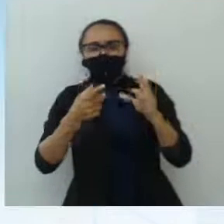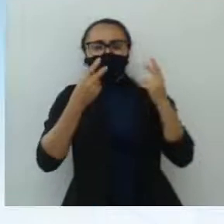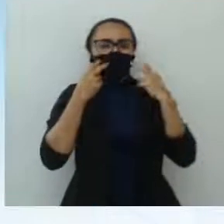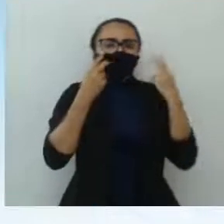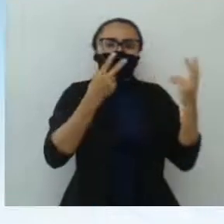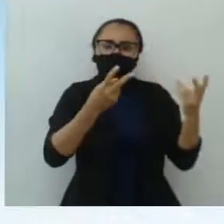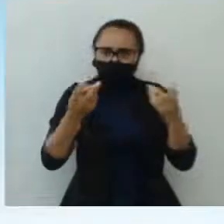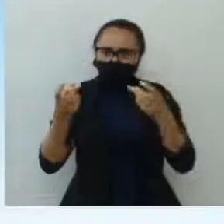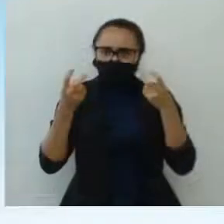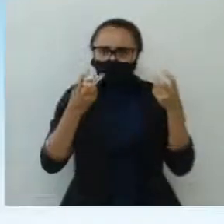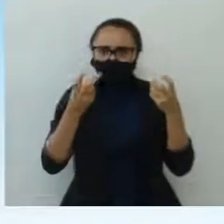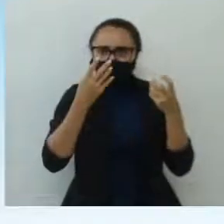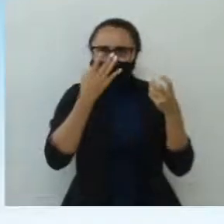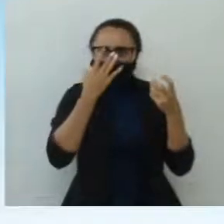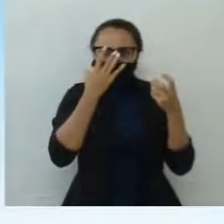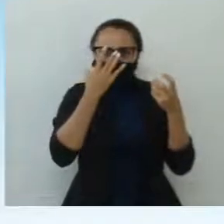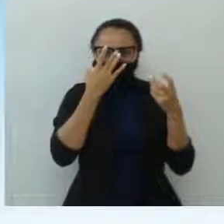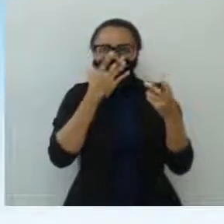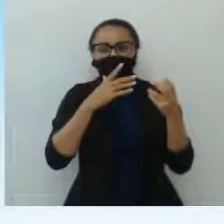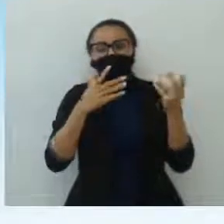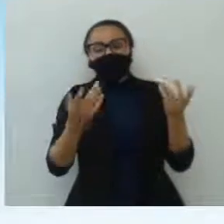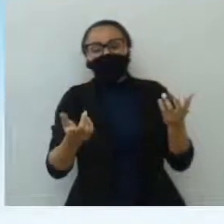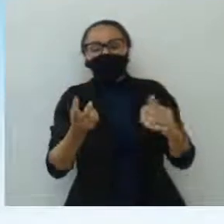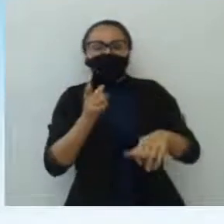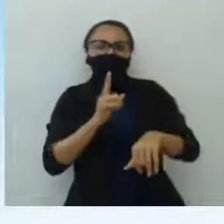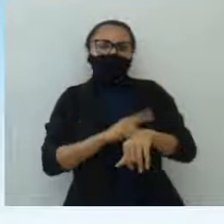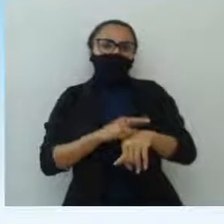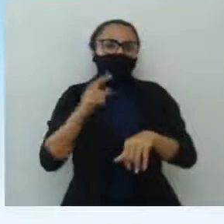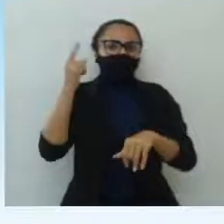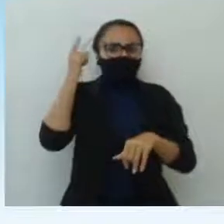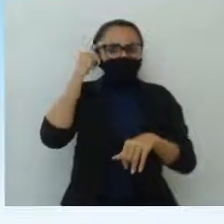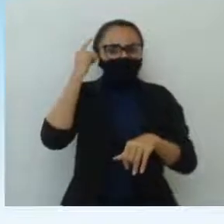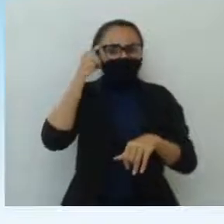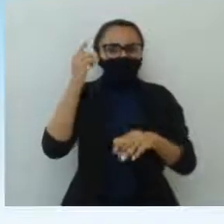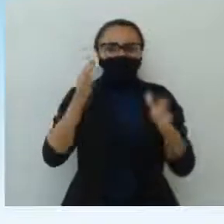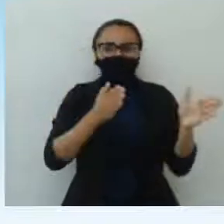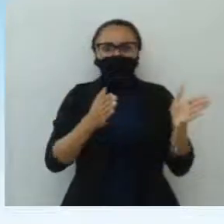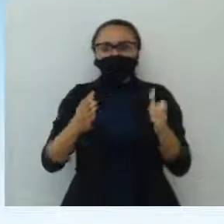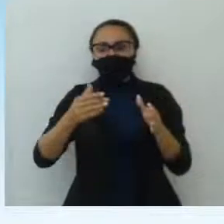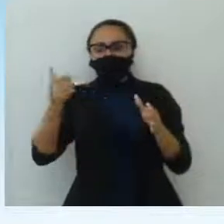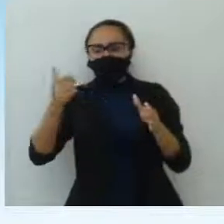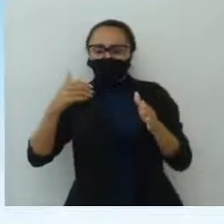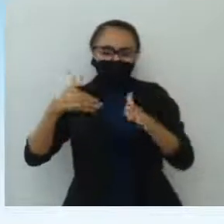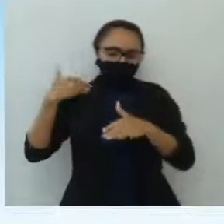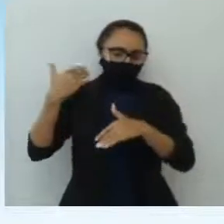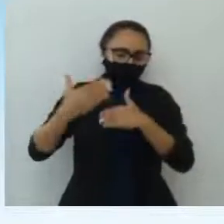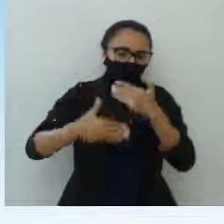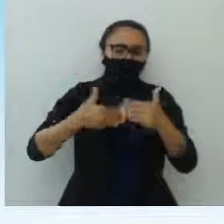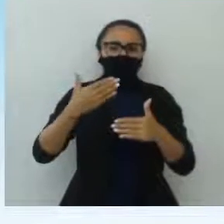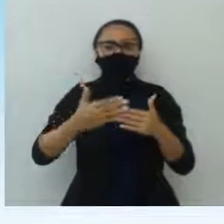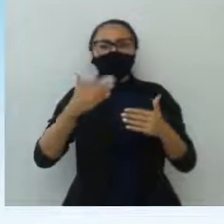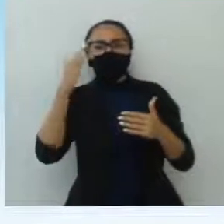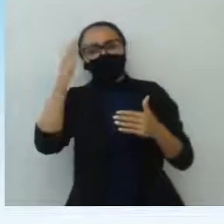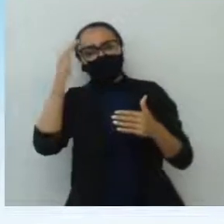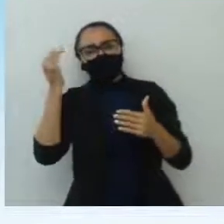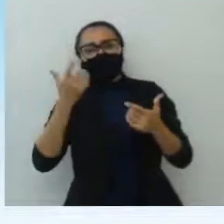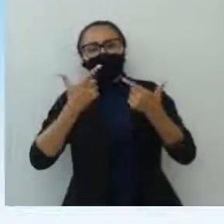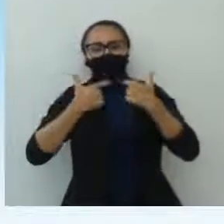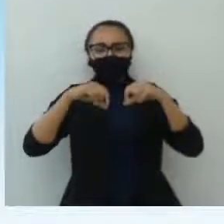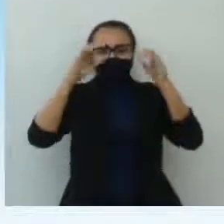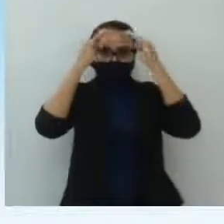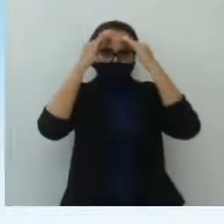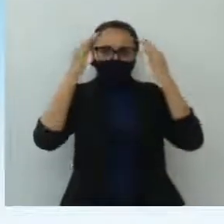perceber a diferença? Então, o tempo pensar esse tempo é o primeiro passo para compreender essa linguagem